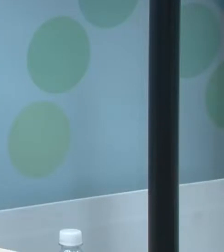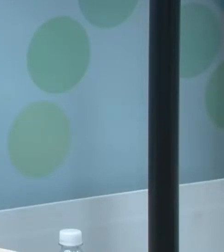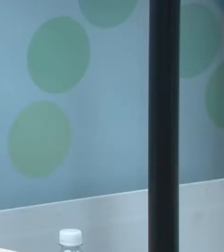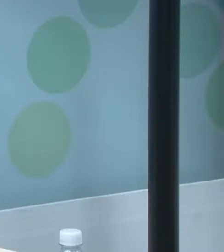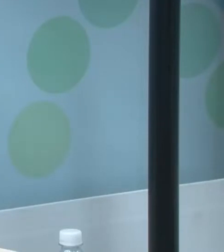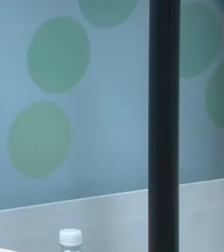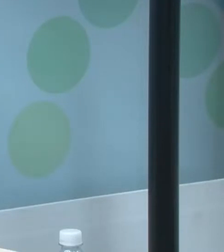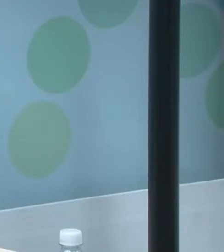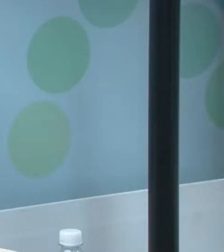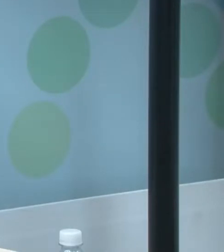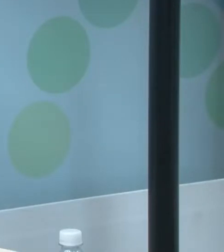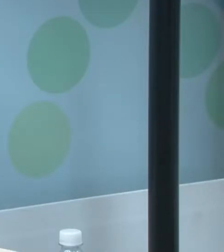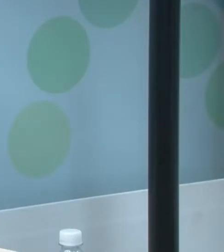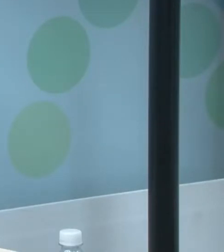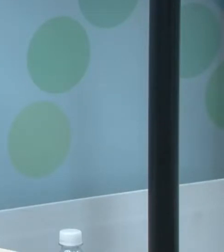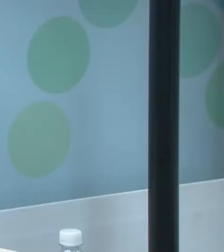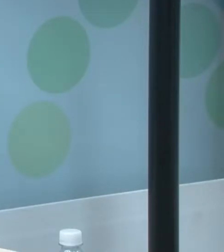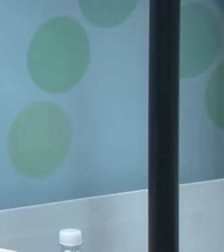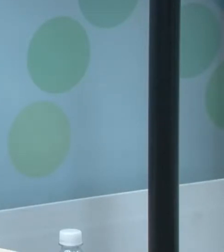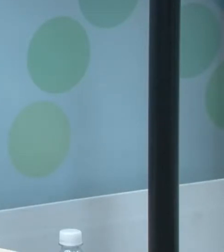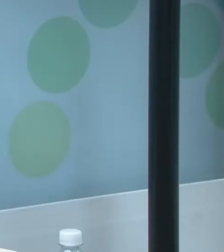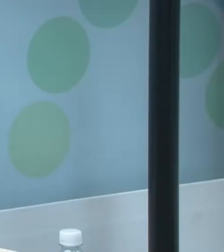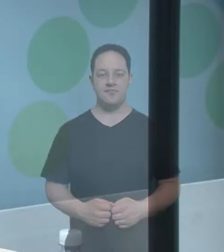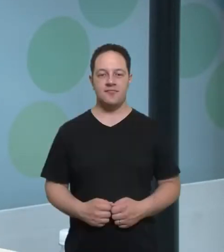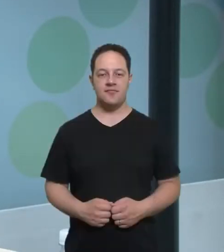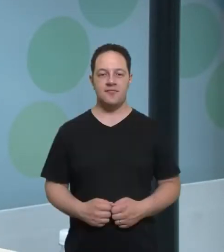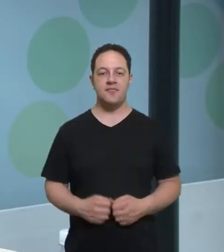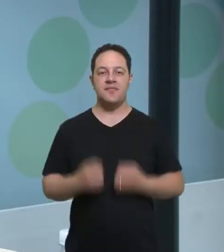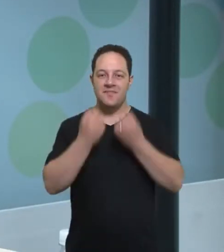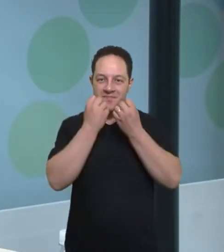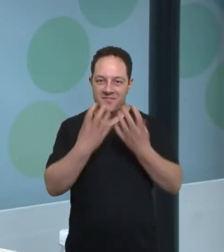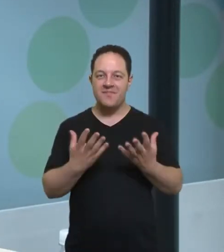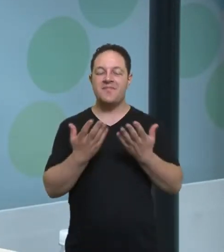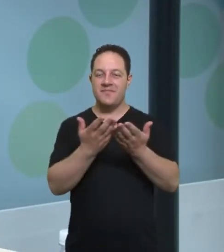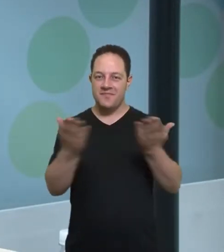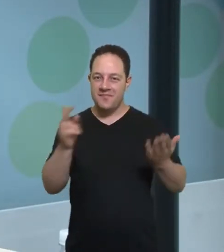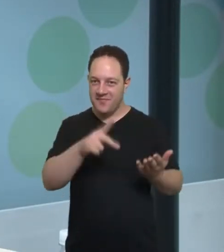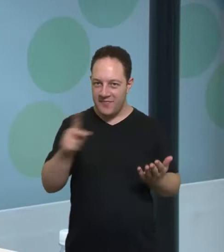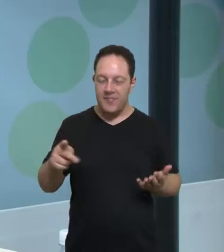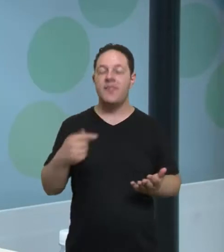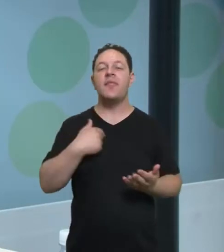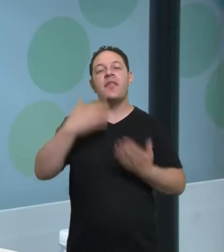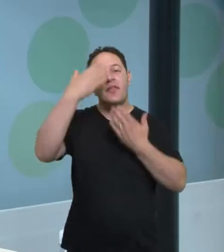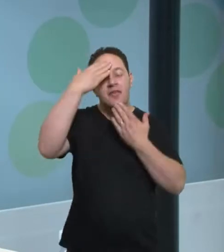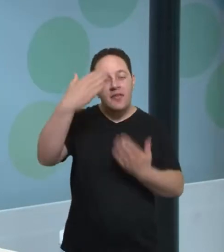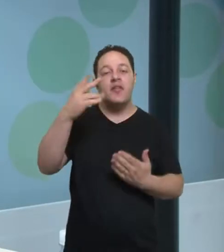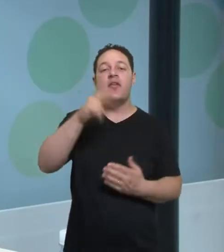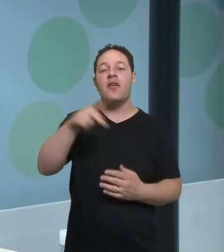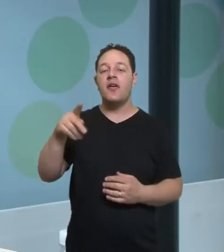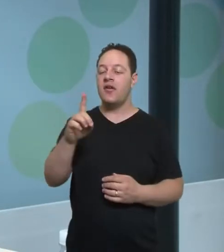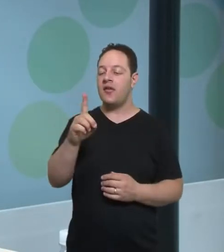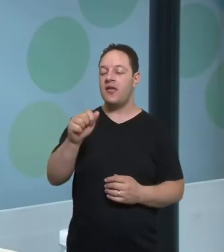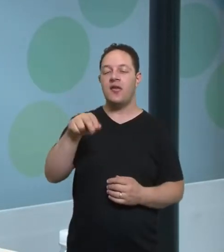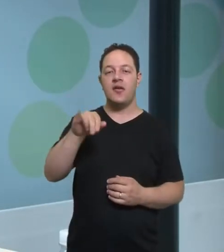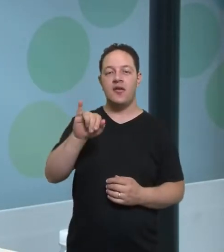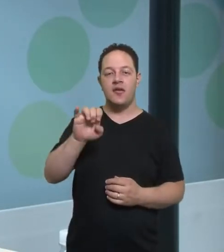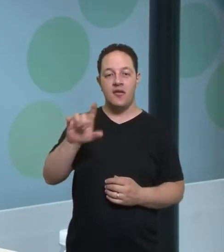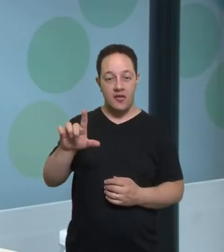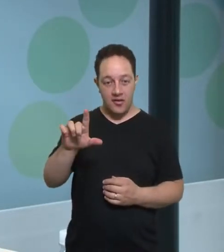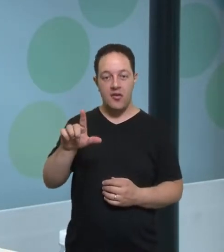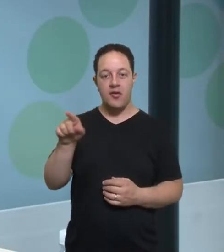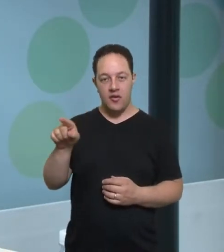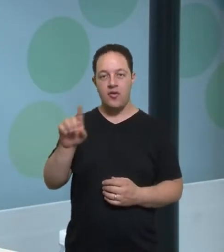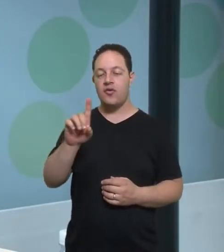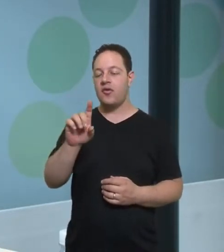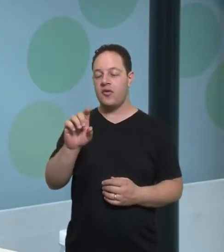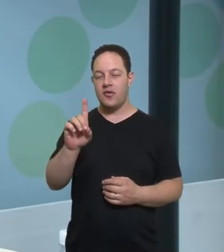Olá tudo bem Professor disse eu quero aqui agradecer o professor Daniel de Souza Alex